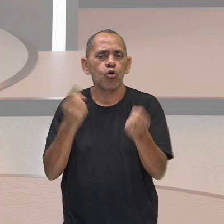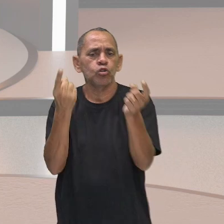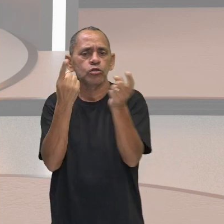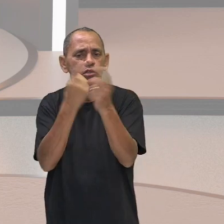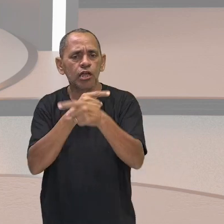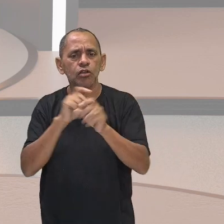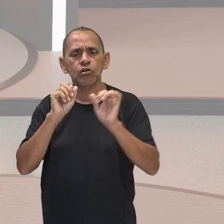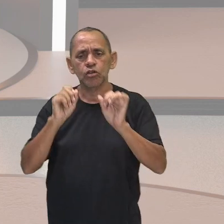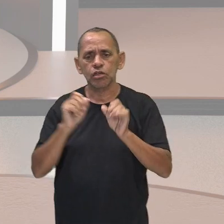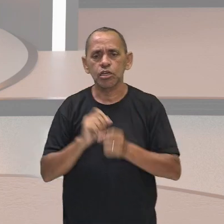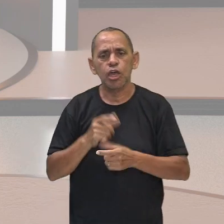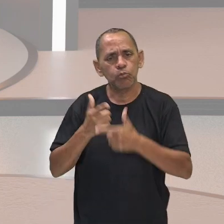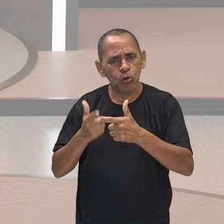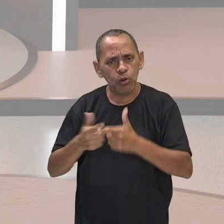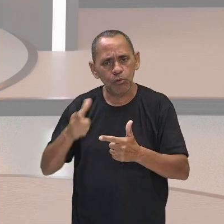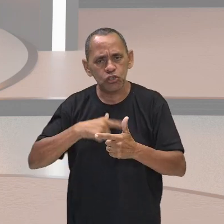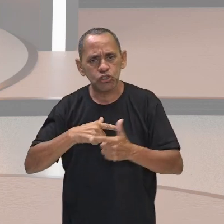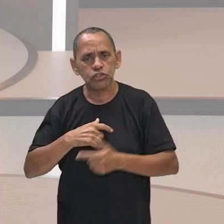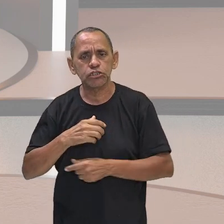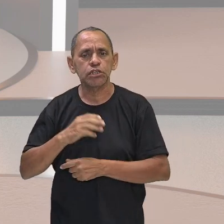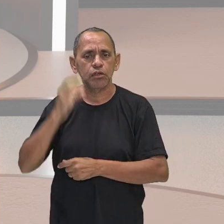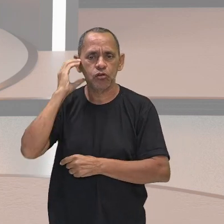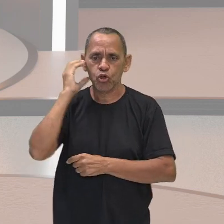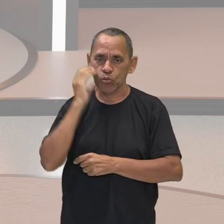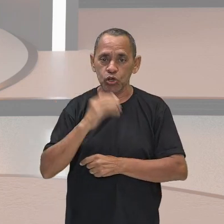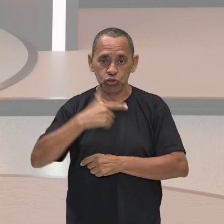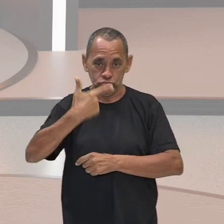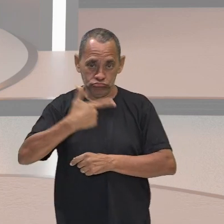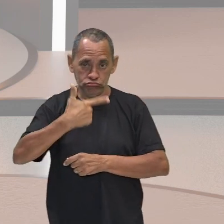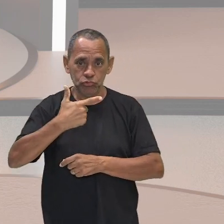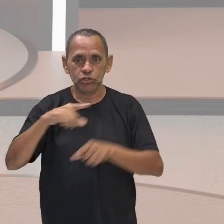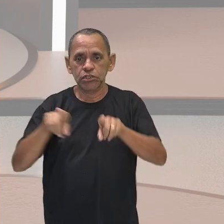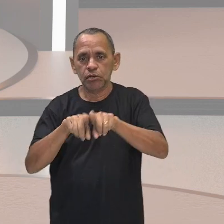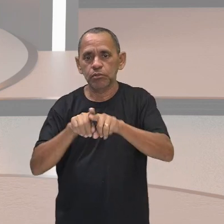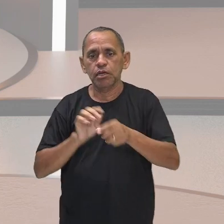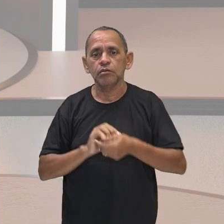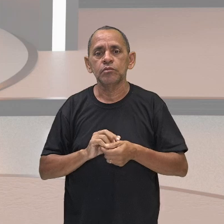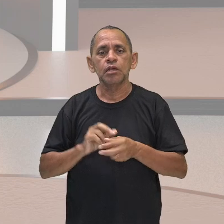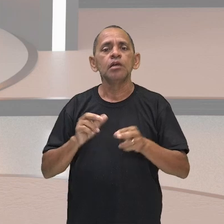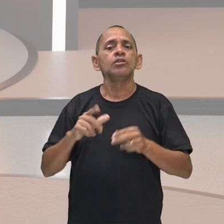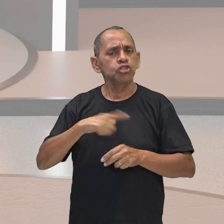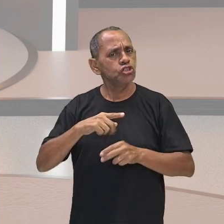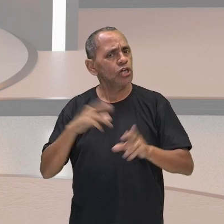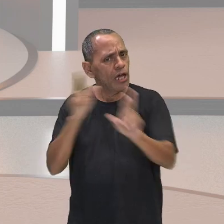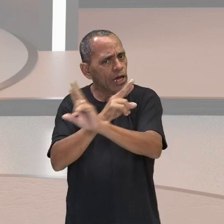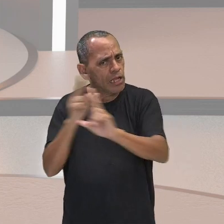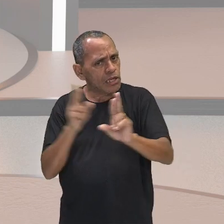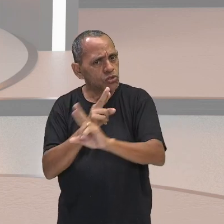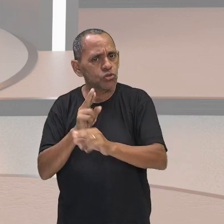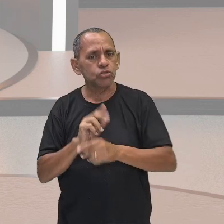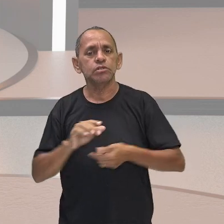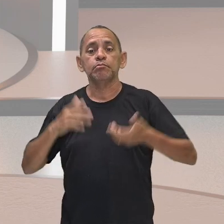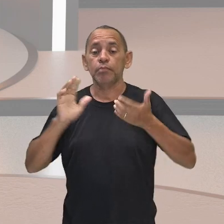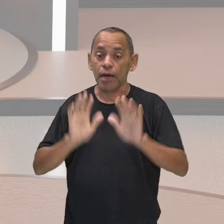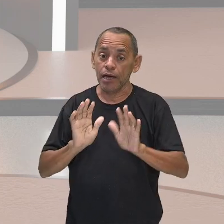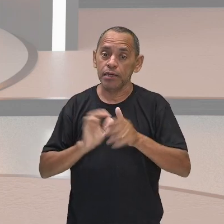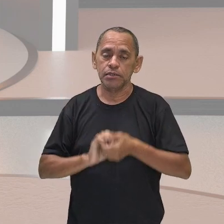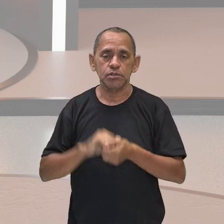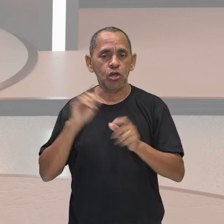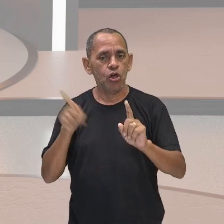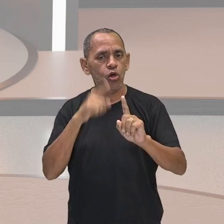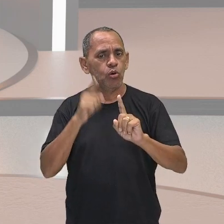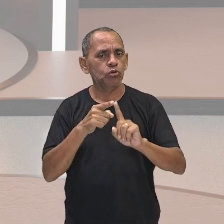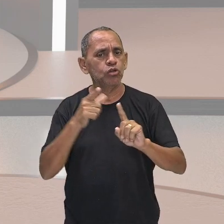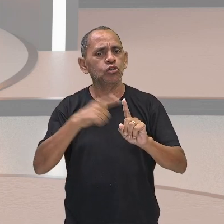sua fundação, mantinha relações estreitas aí com a maçonaria. Com o objetivo, então, de cumprir à risca a decisão